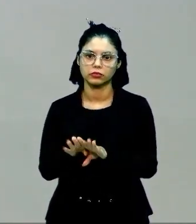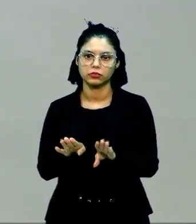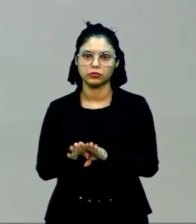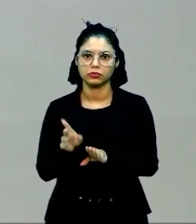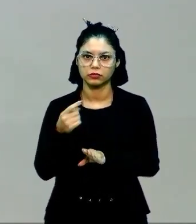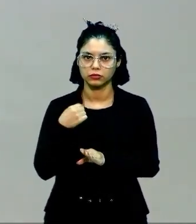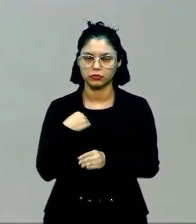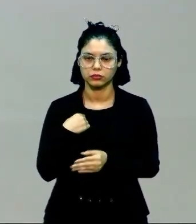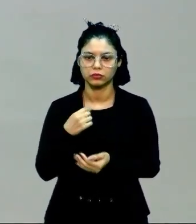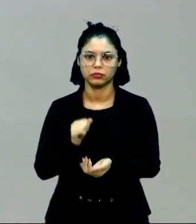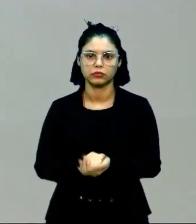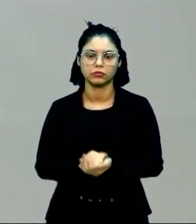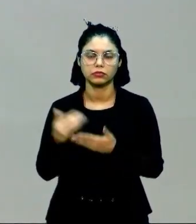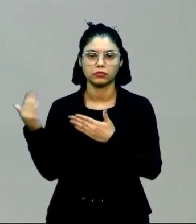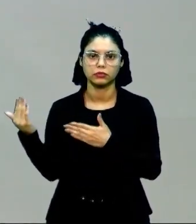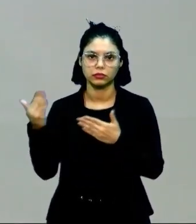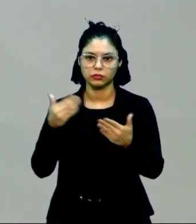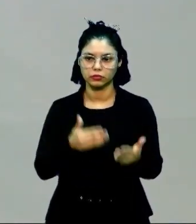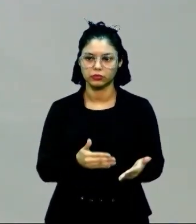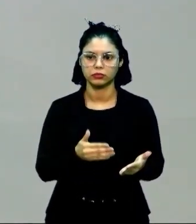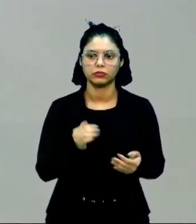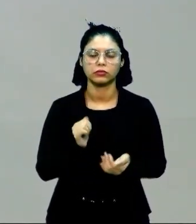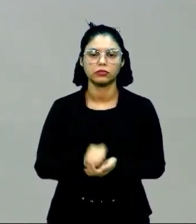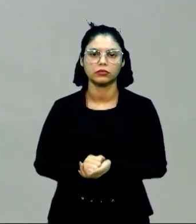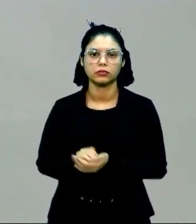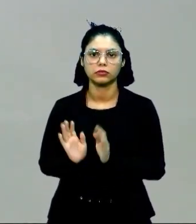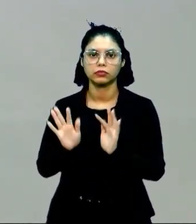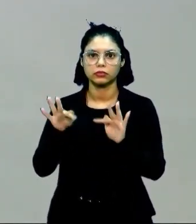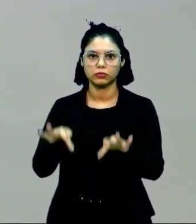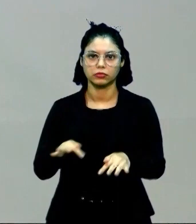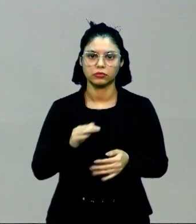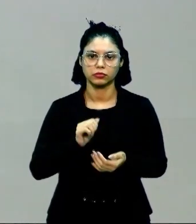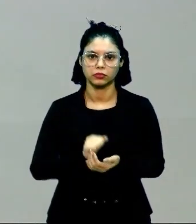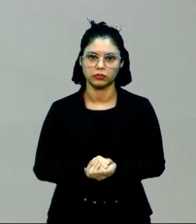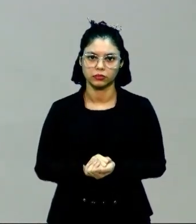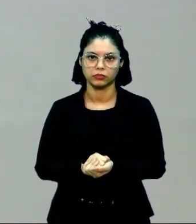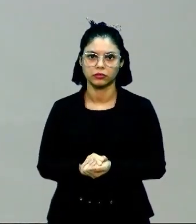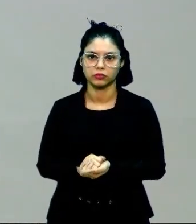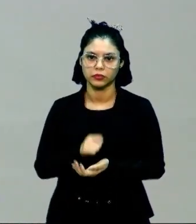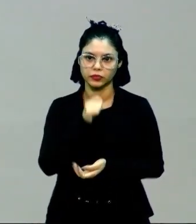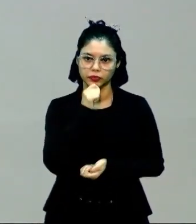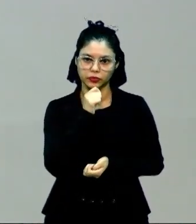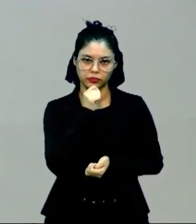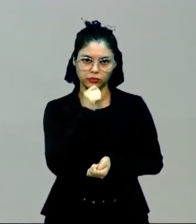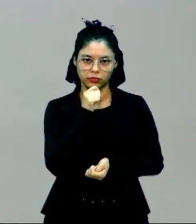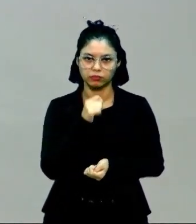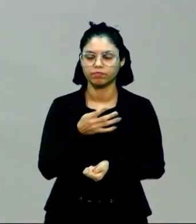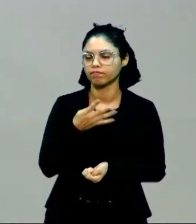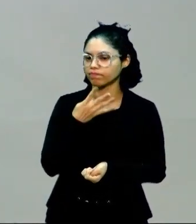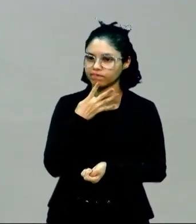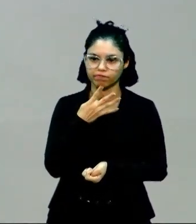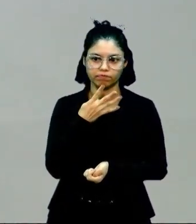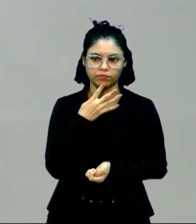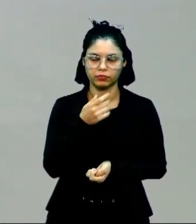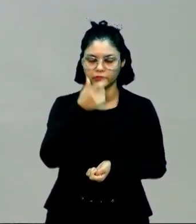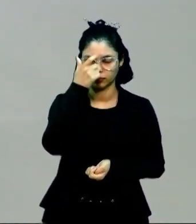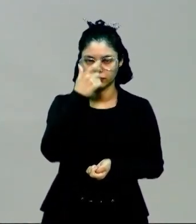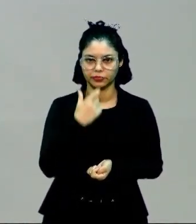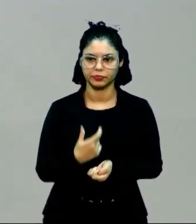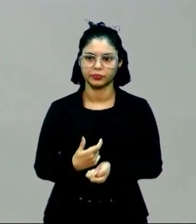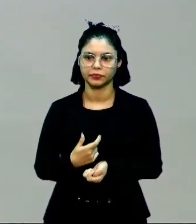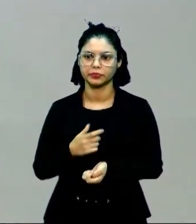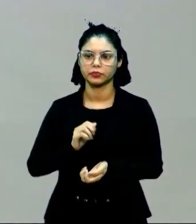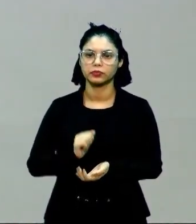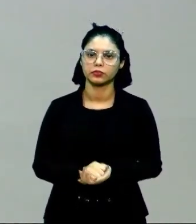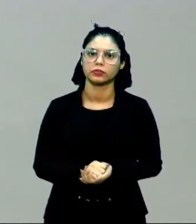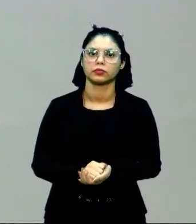eu estou chegando a uma conclusão de algo que ainda é desconhecido à minha pessoa.